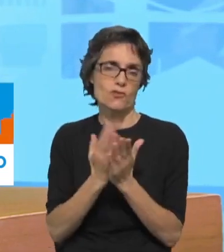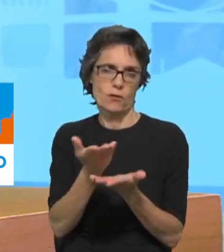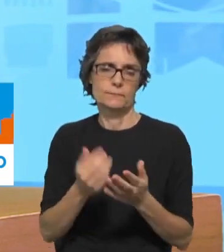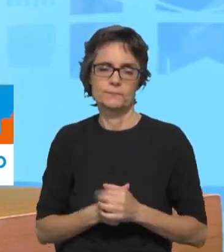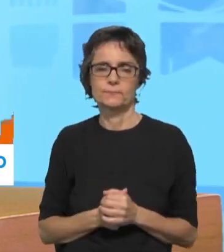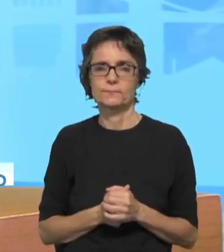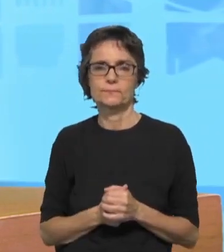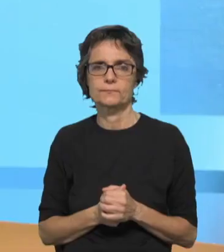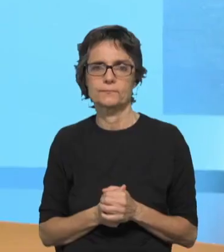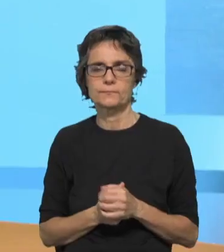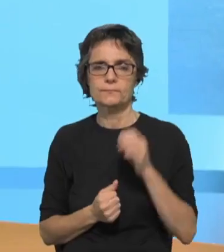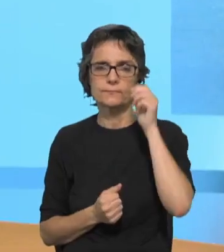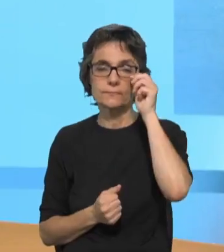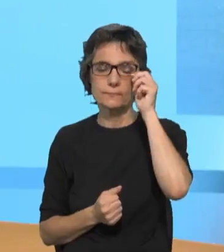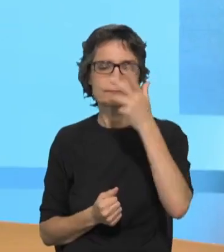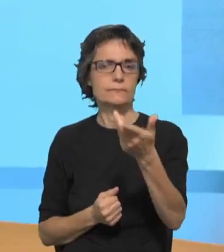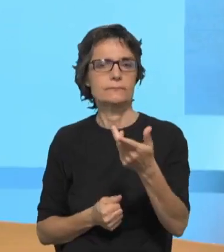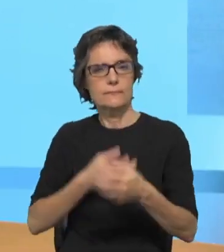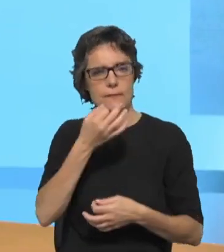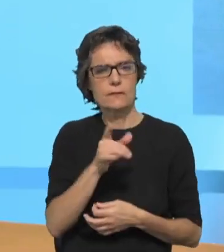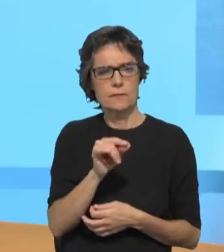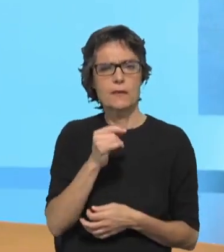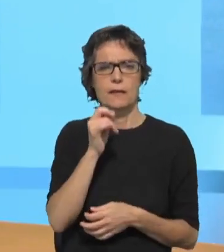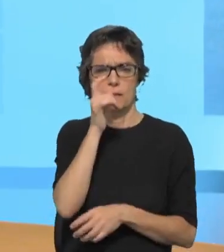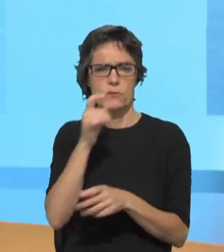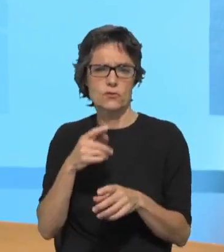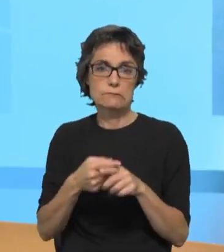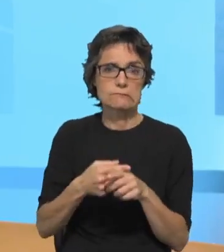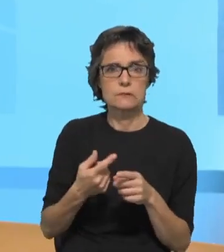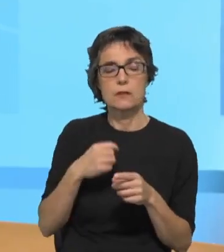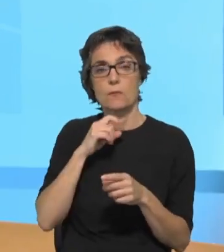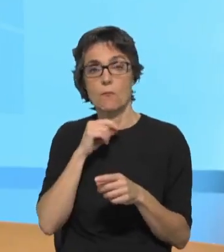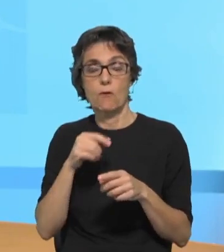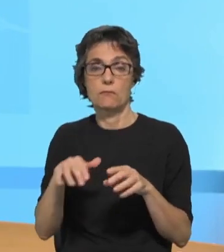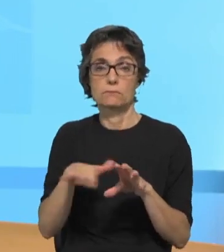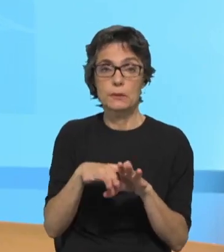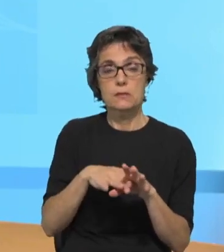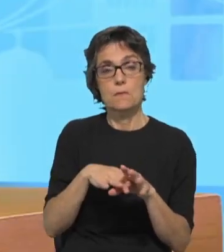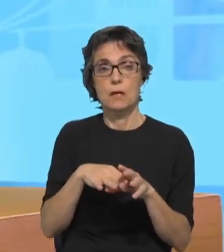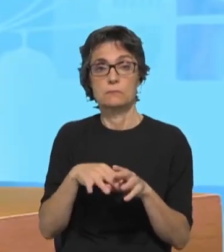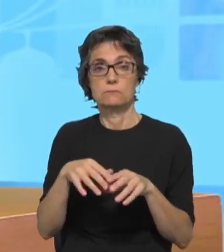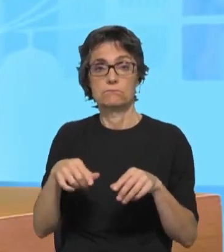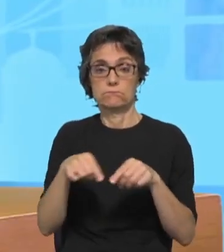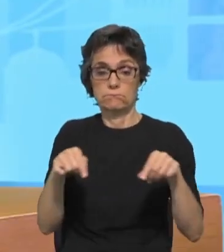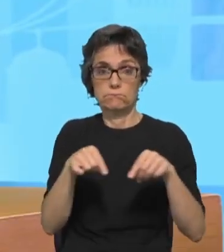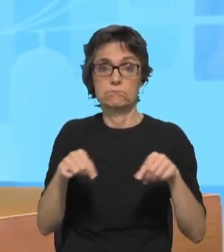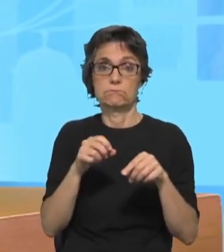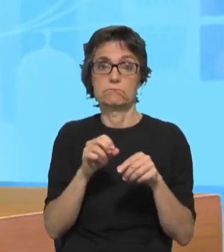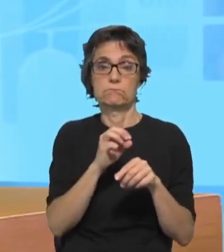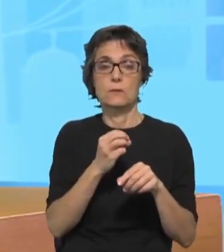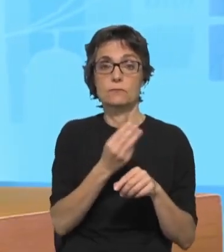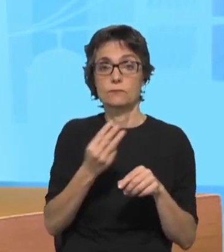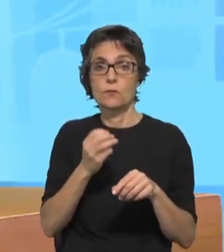E acredito que quem quiser pode ainda participar. Nos estamos a passar também as informações ou o endereço da internet onde é possível